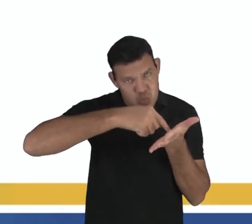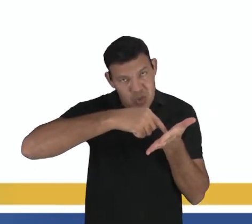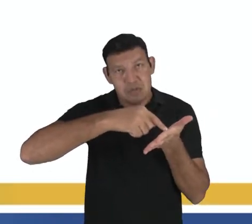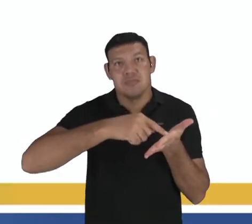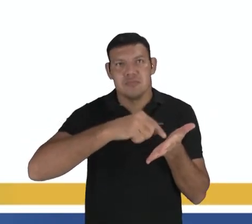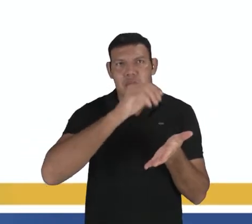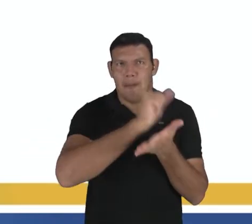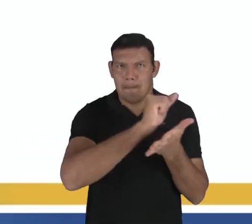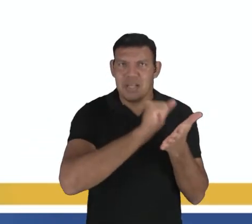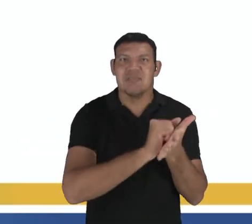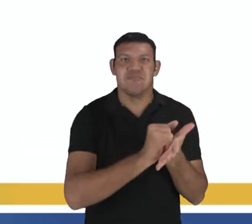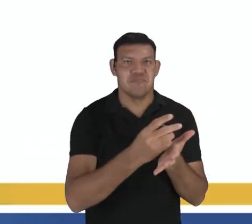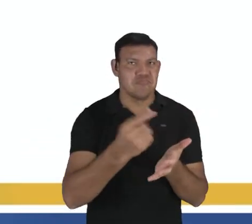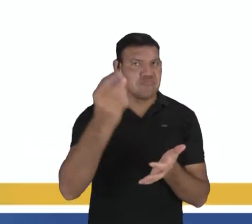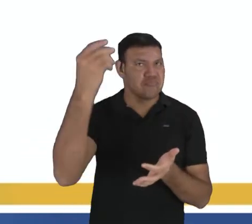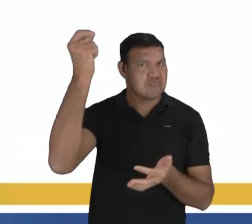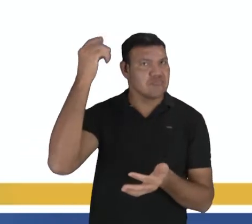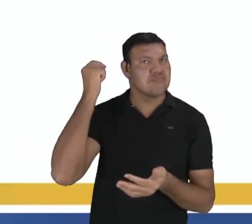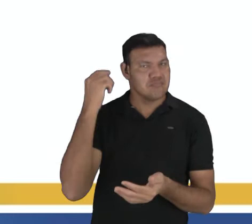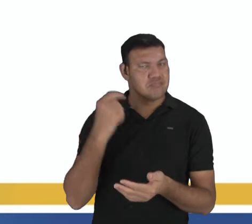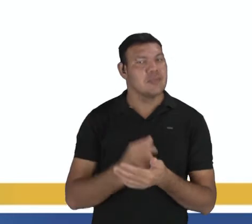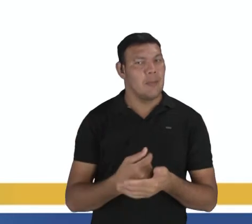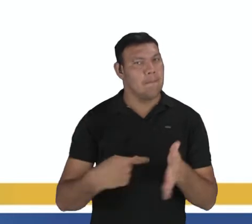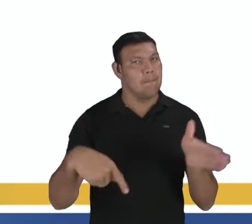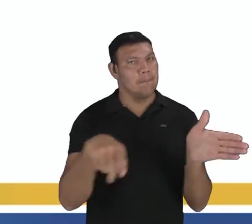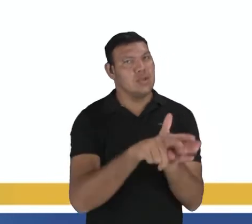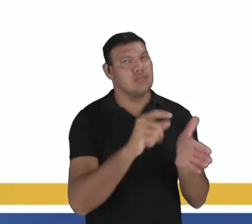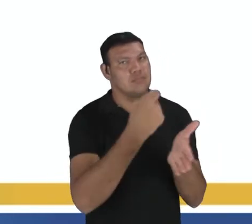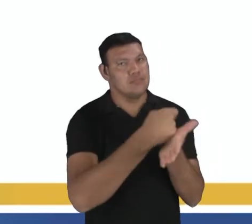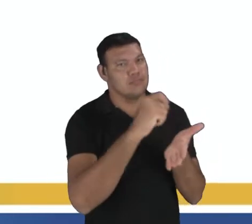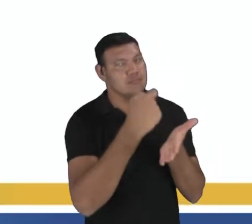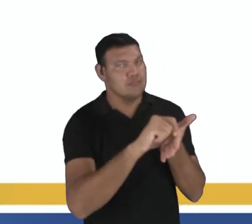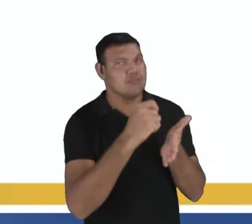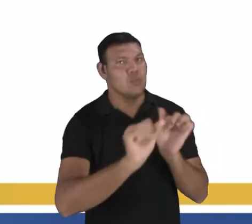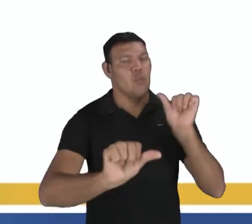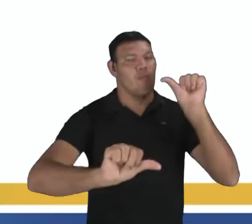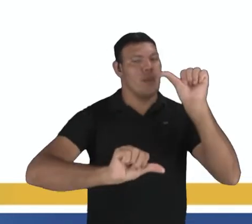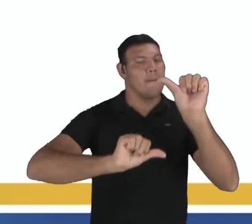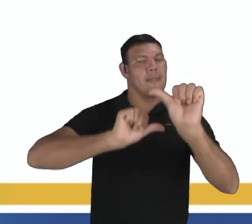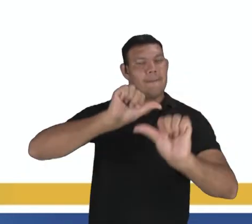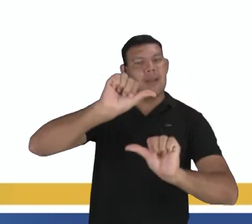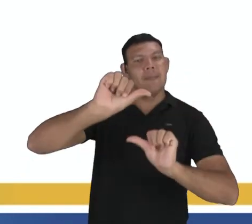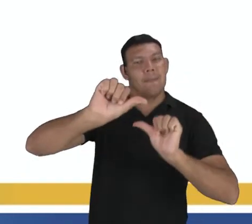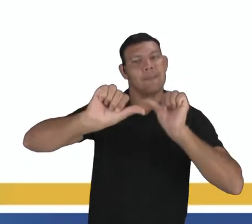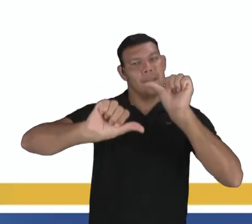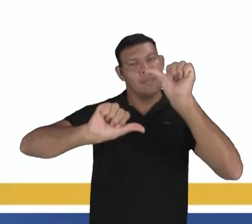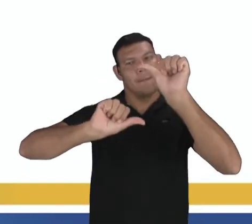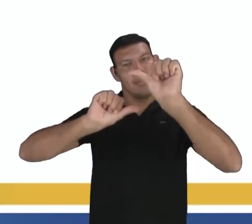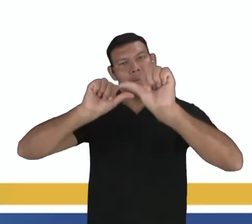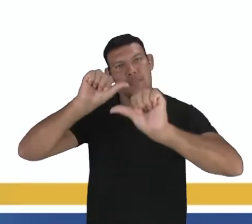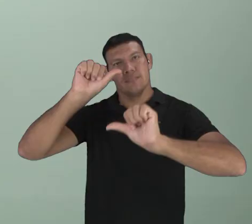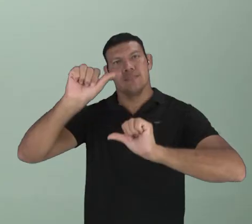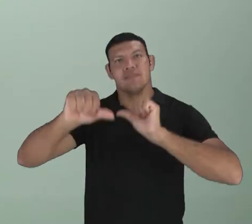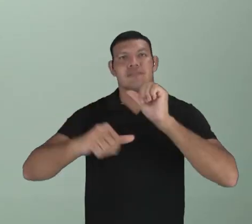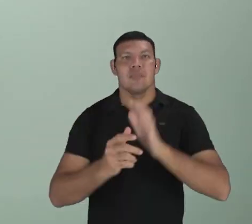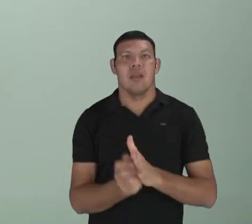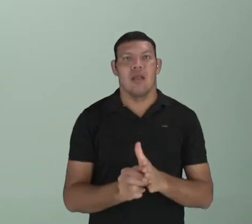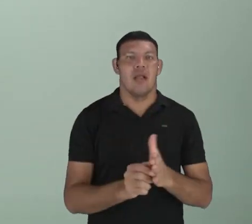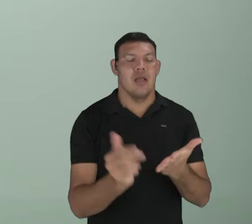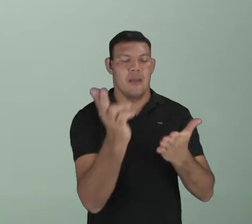registro mais antigo que se tem da escrita, né? Nessa transformação que a escrita vai passando desde os